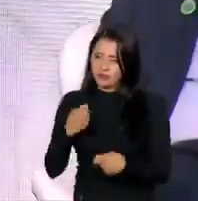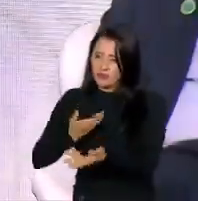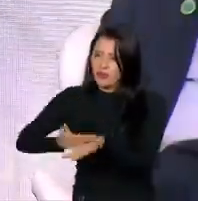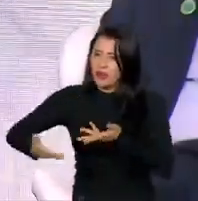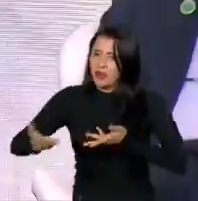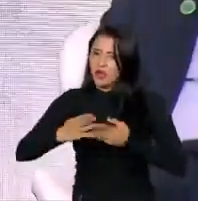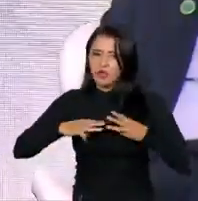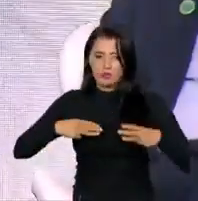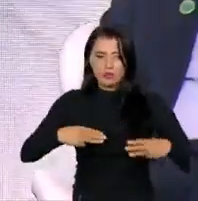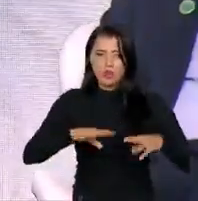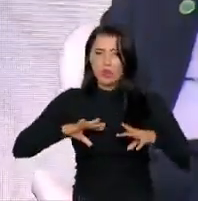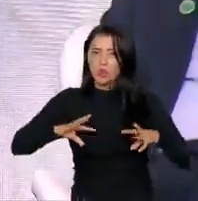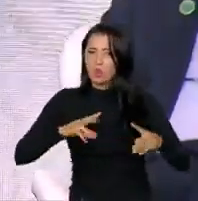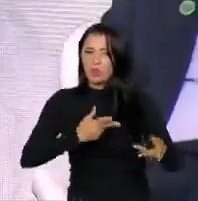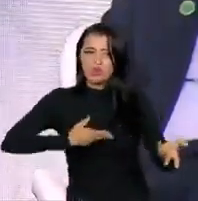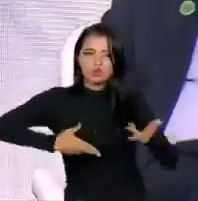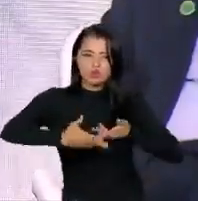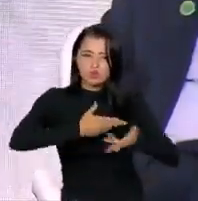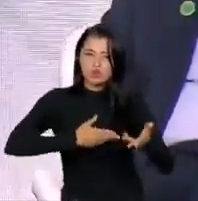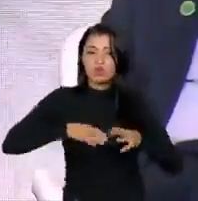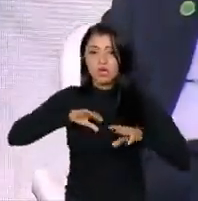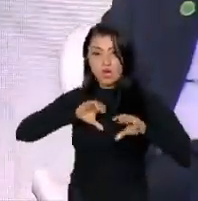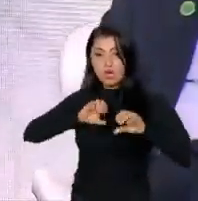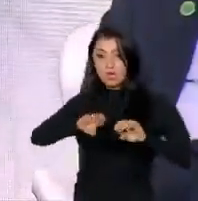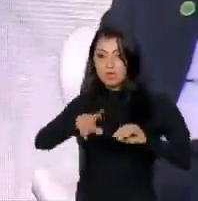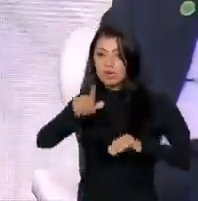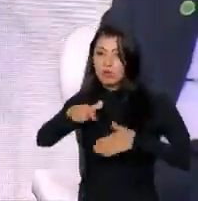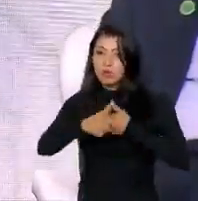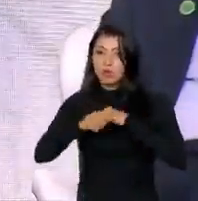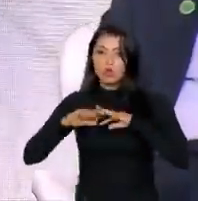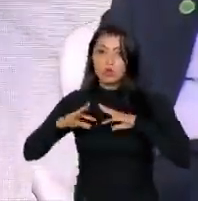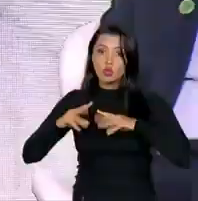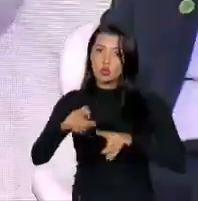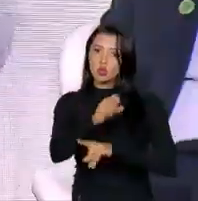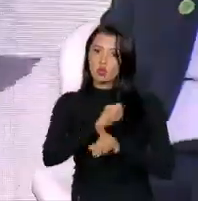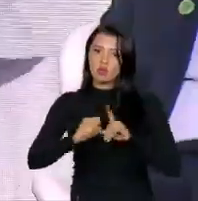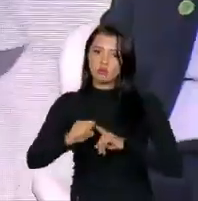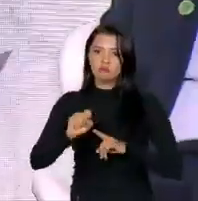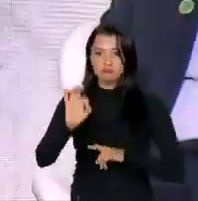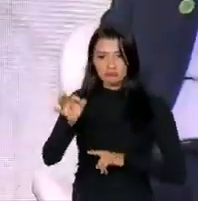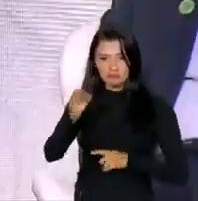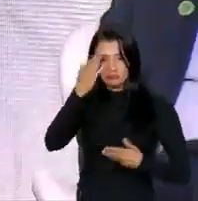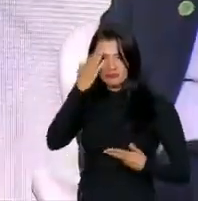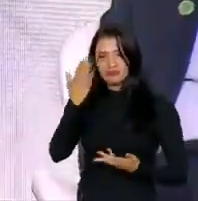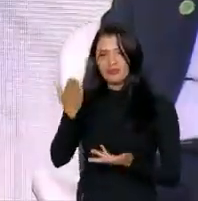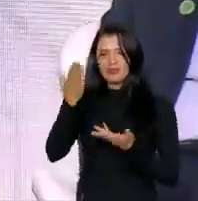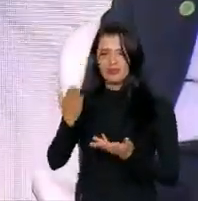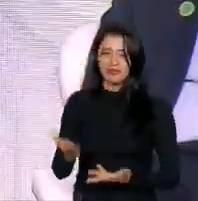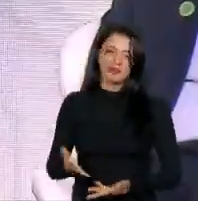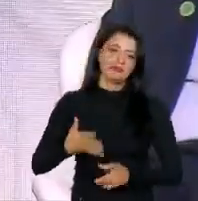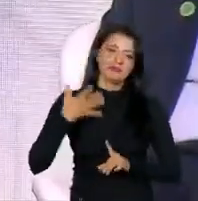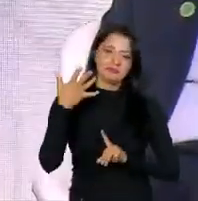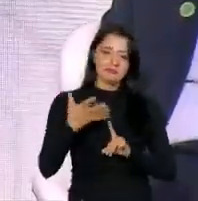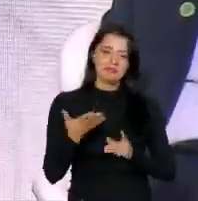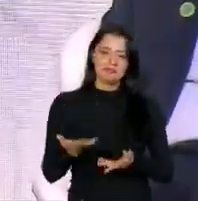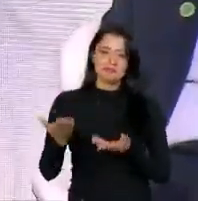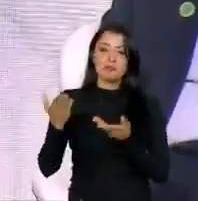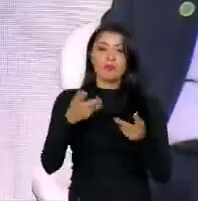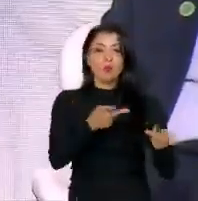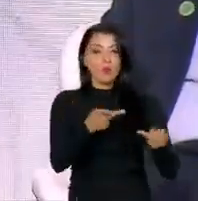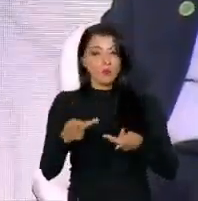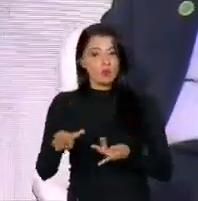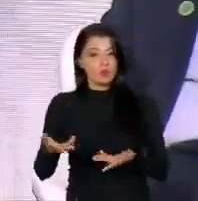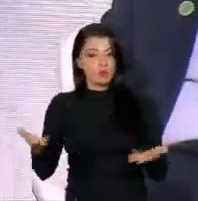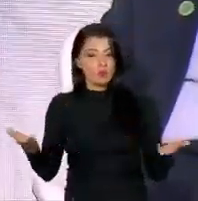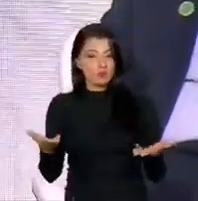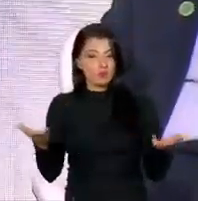os ministérios, porque a educação é um papel de toda a sociedade. Tá certo? Então, muito obrigado pela sua fala. Eu convido